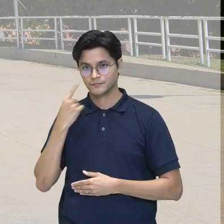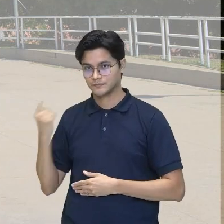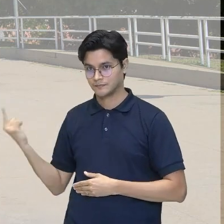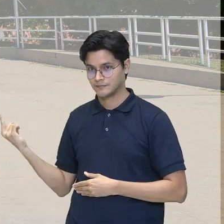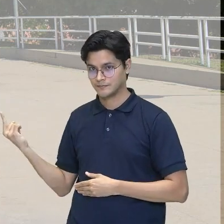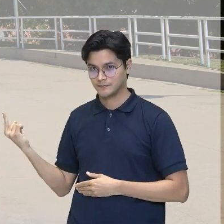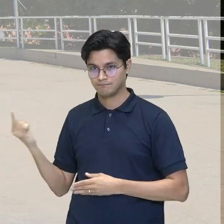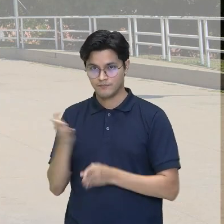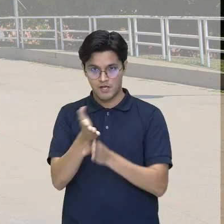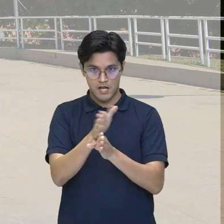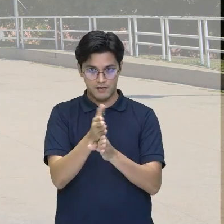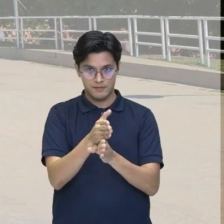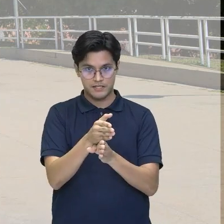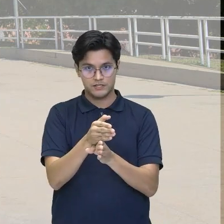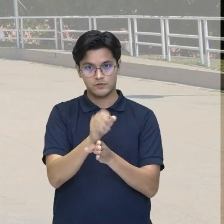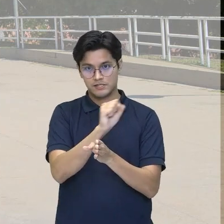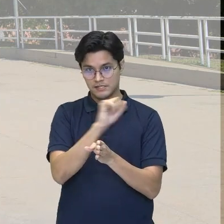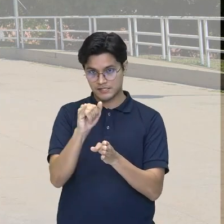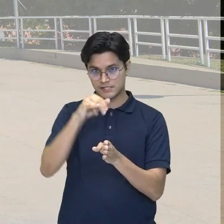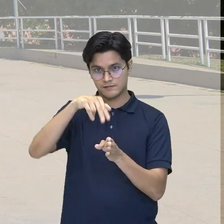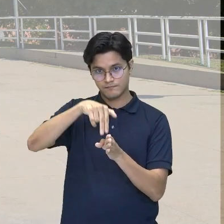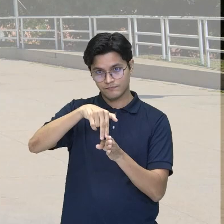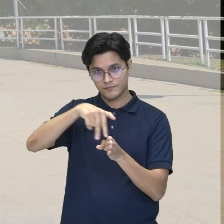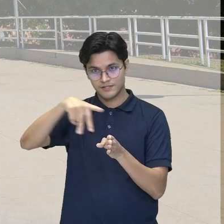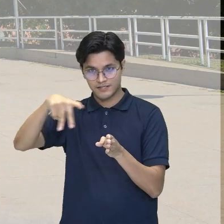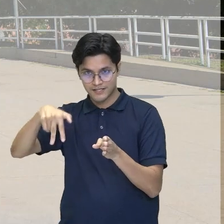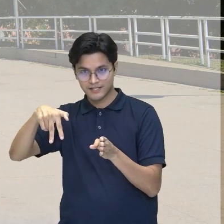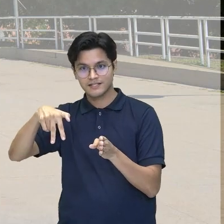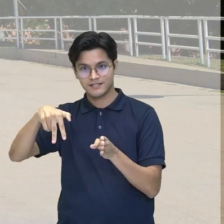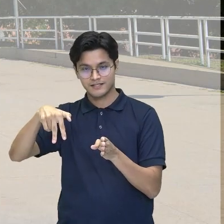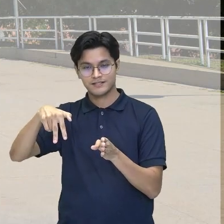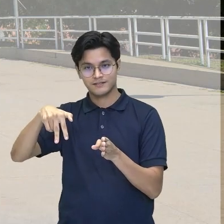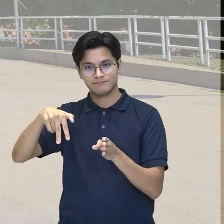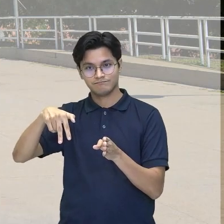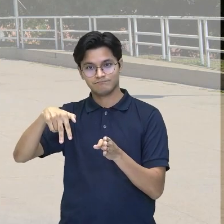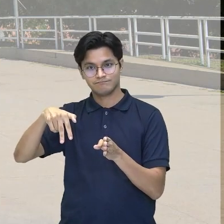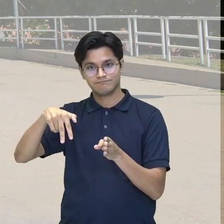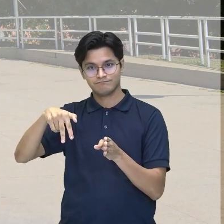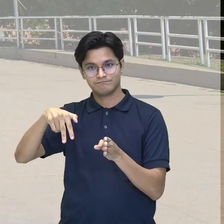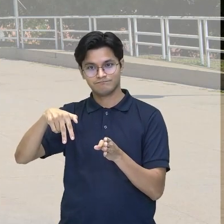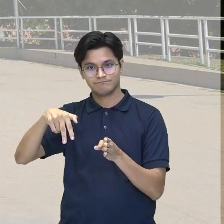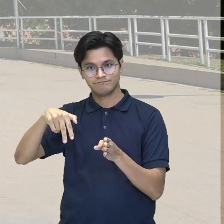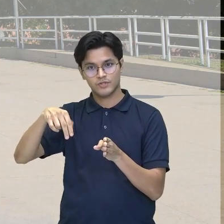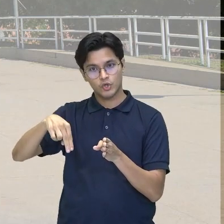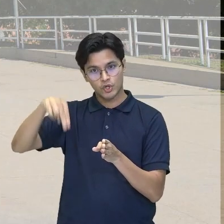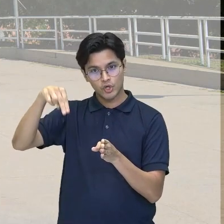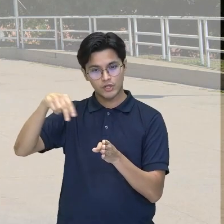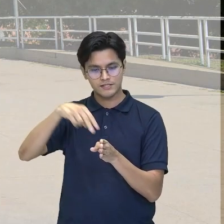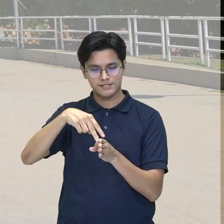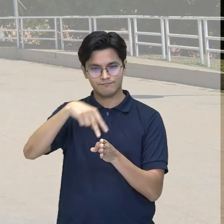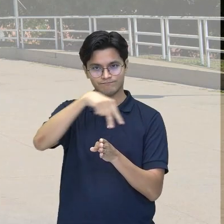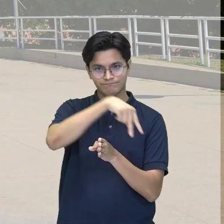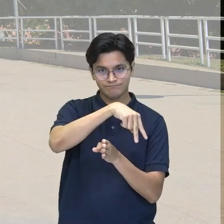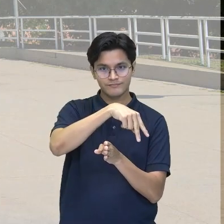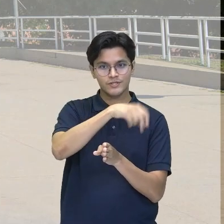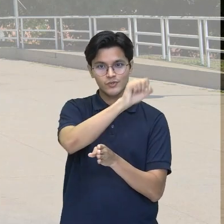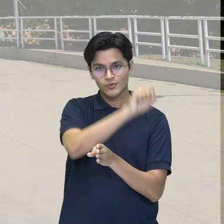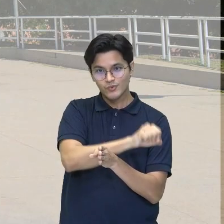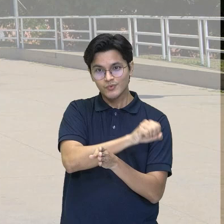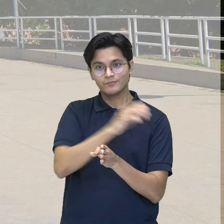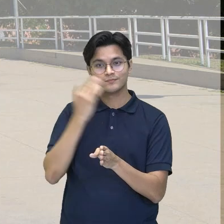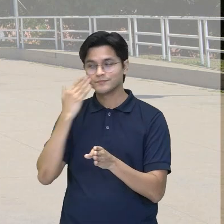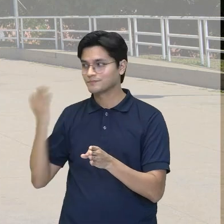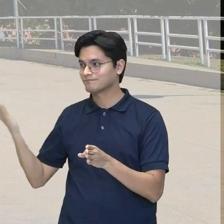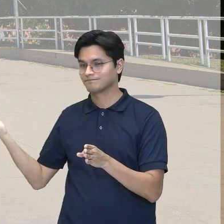lado aqui, eu estou num hemisfério, e quando eu dou alguns passos, eu já vou estar em outro